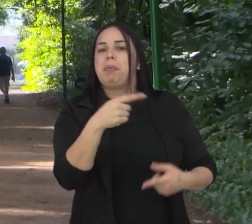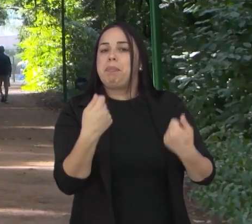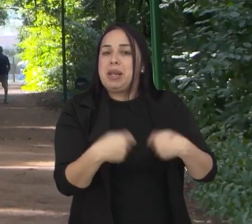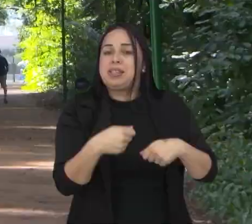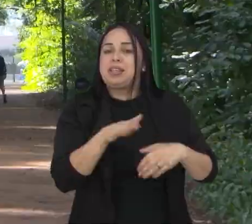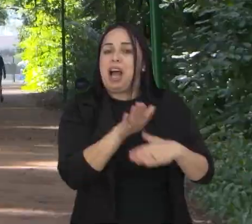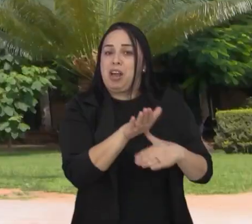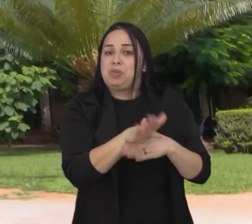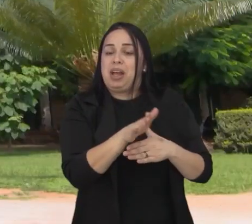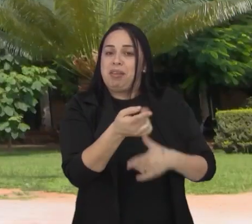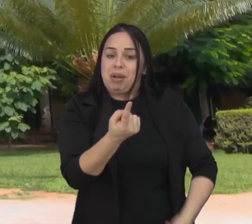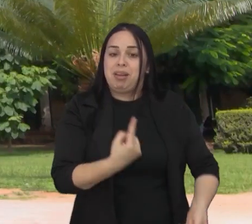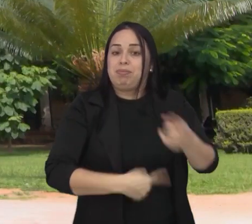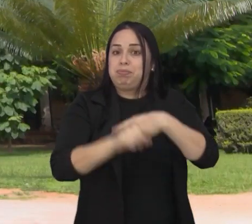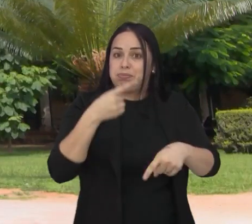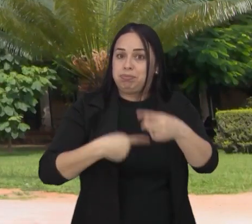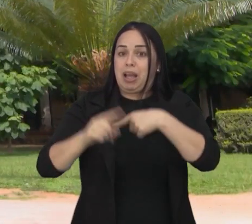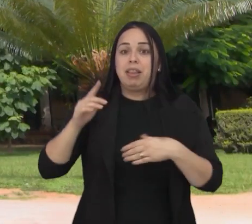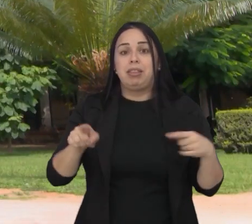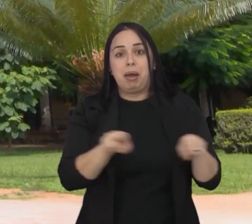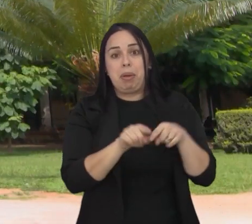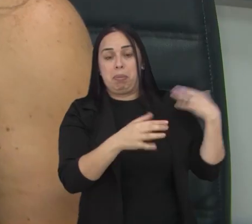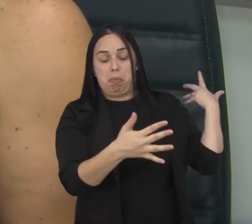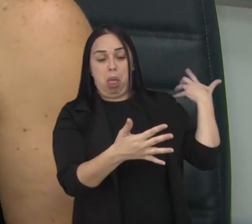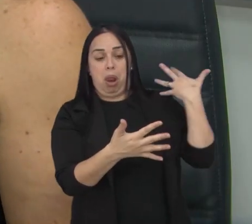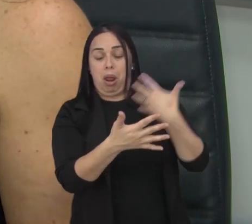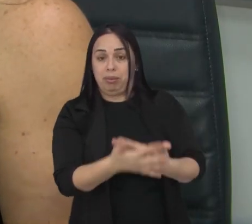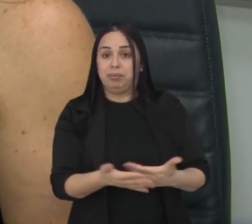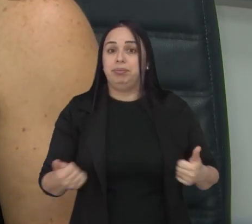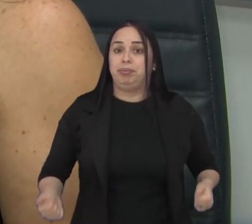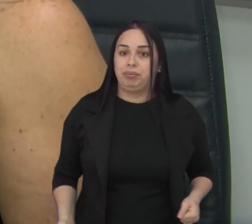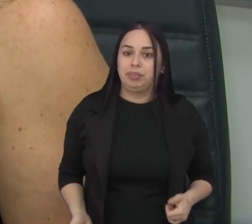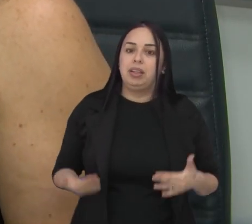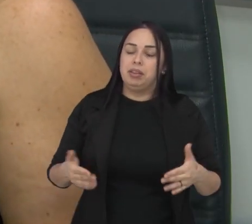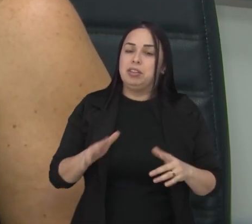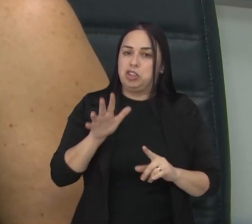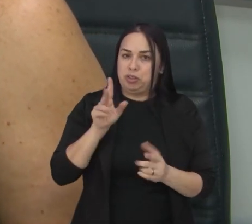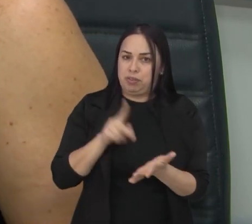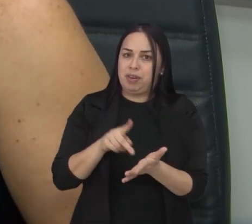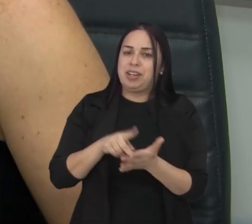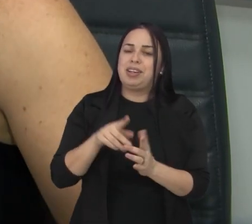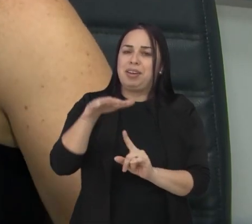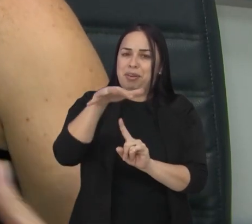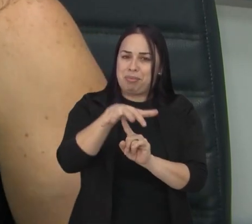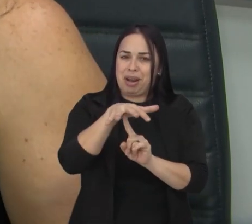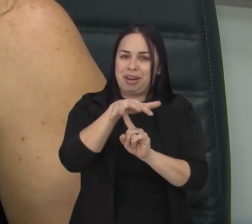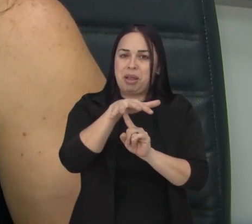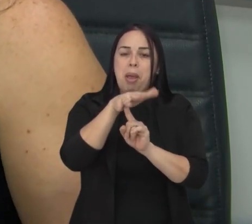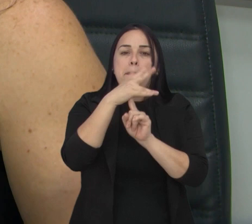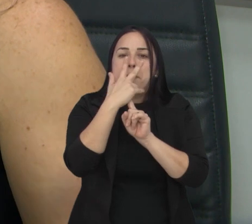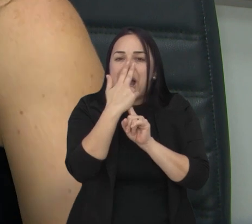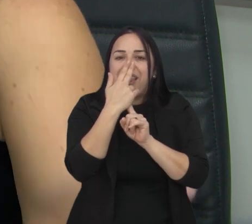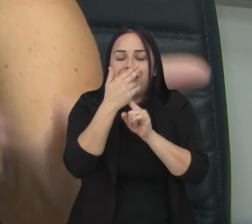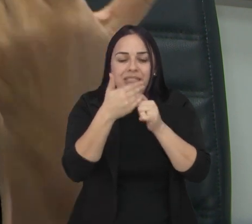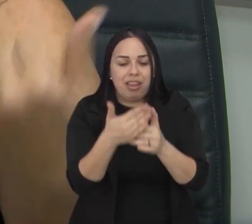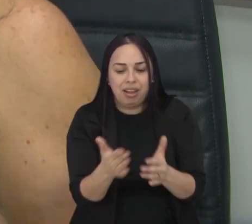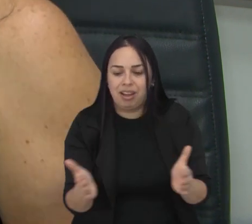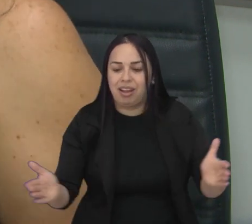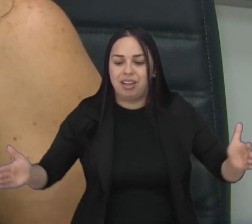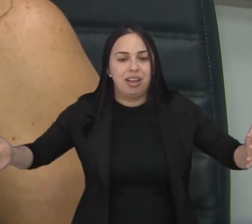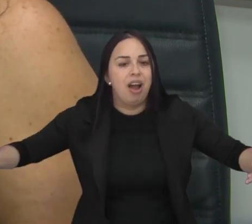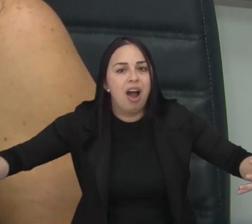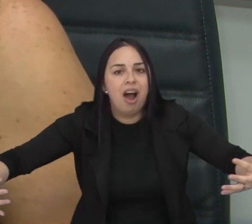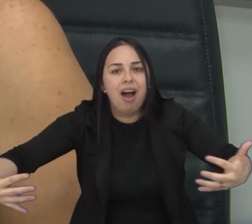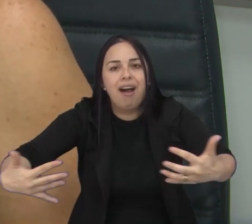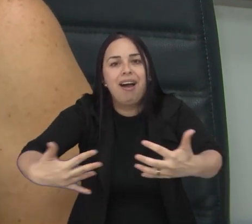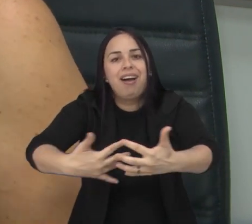pelo desenvolvimento da cidade através dos anos. Realmente um parque que abraça a cidade e traz